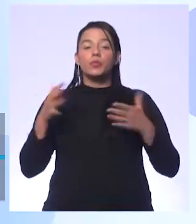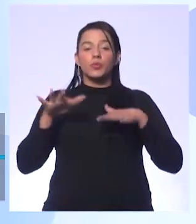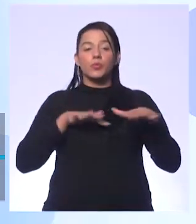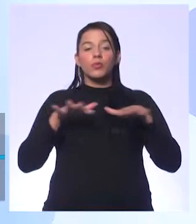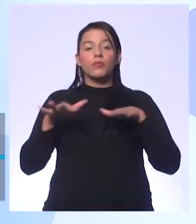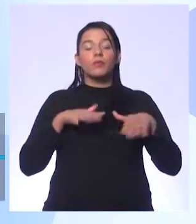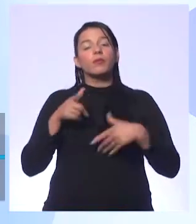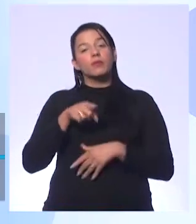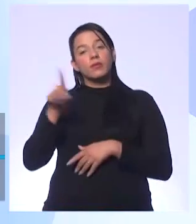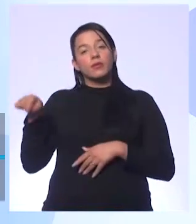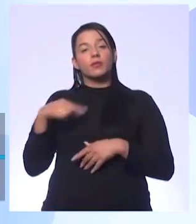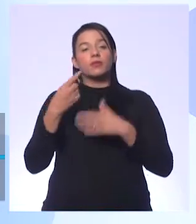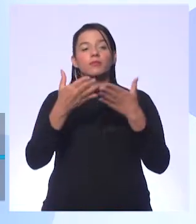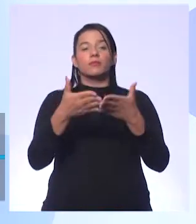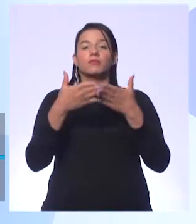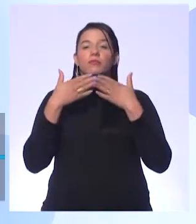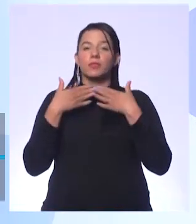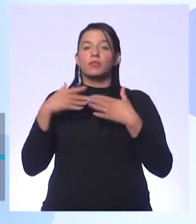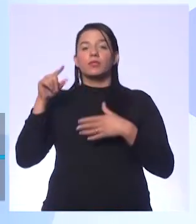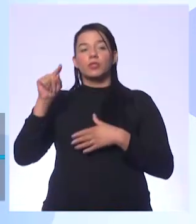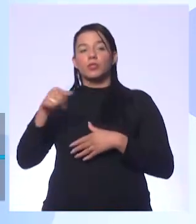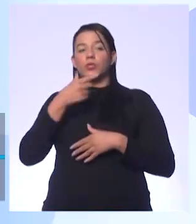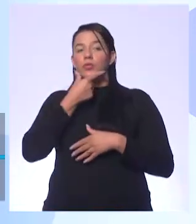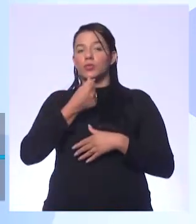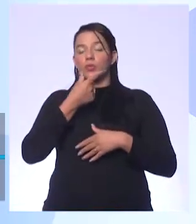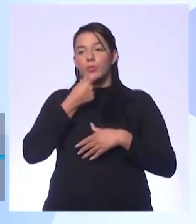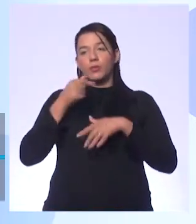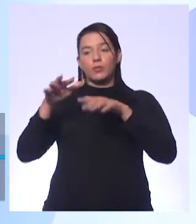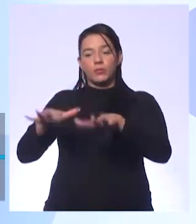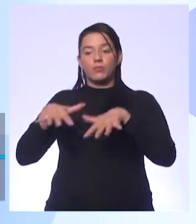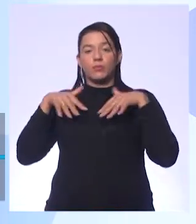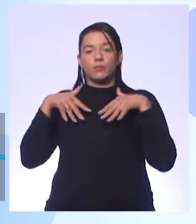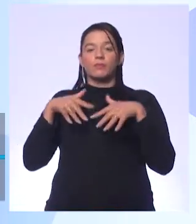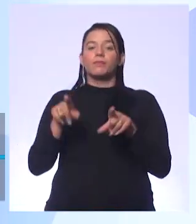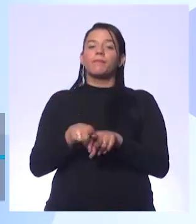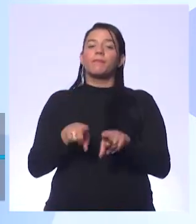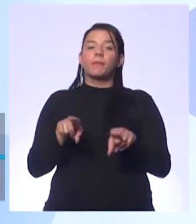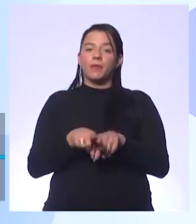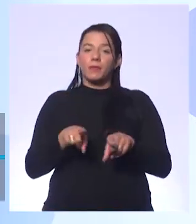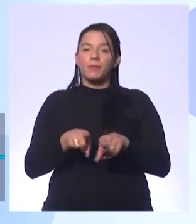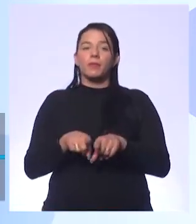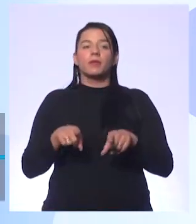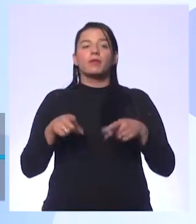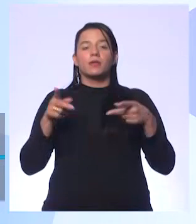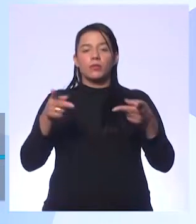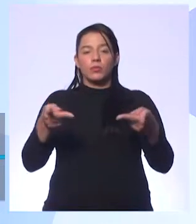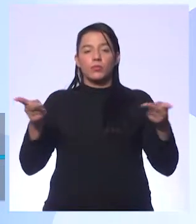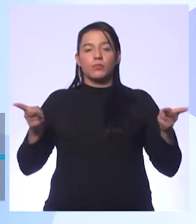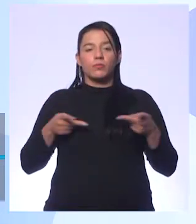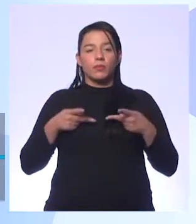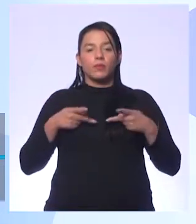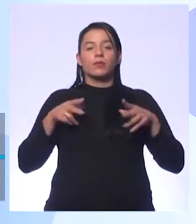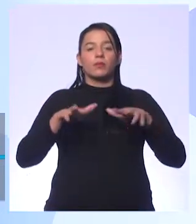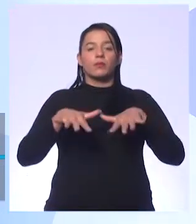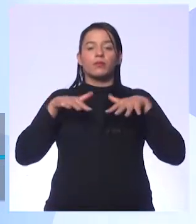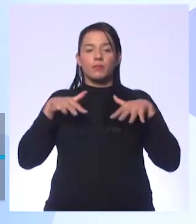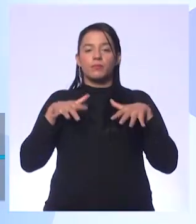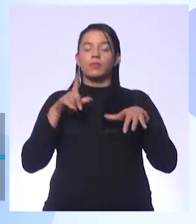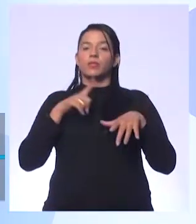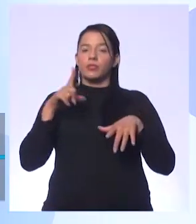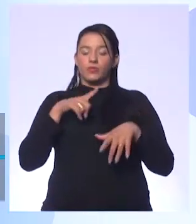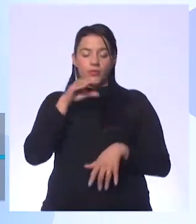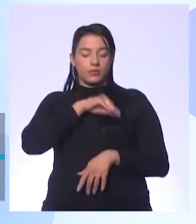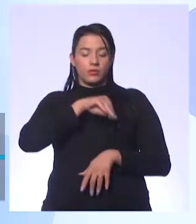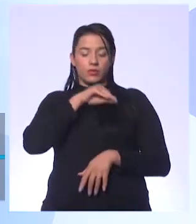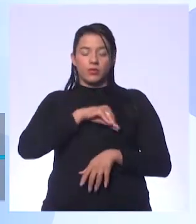eles pedem que os parlamentares recebam um salário. Justamente por isso, para que os representantes dos trabalhadores possam receber